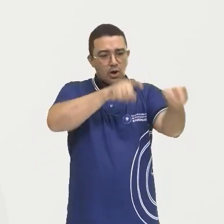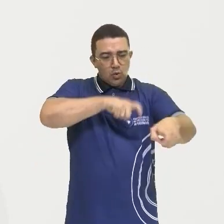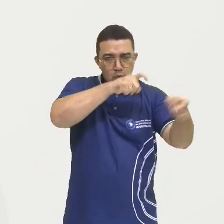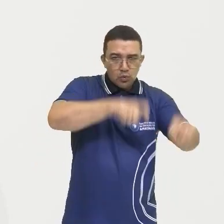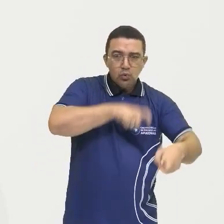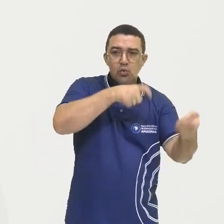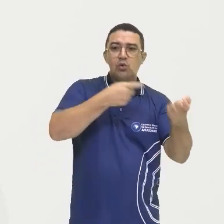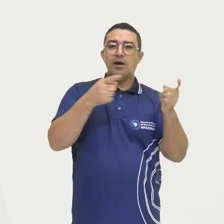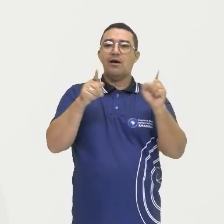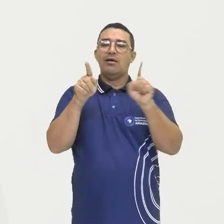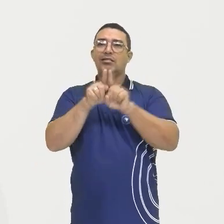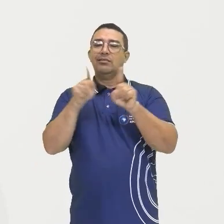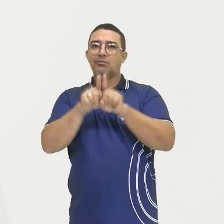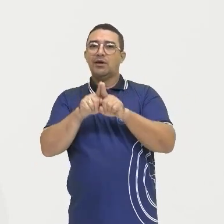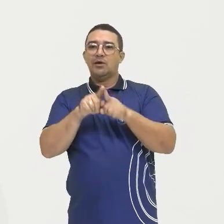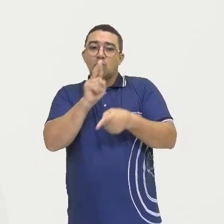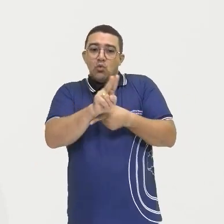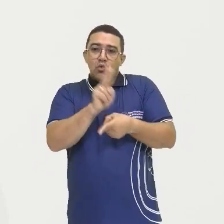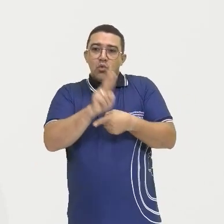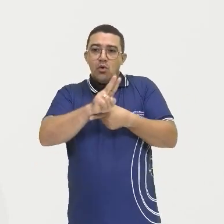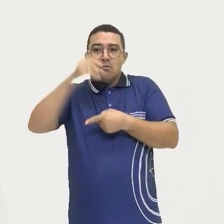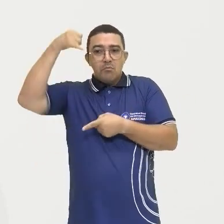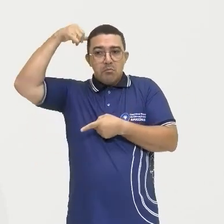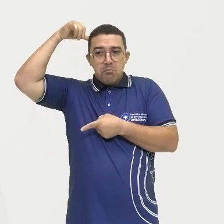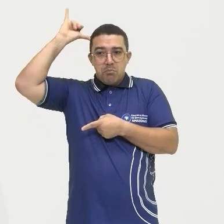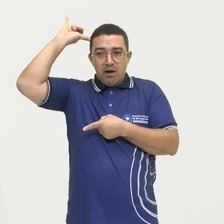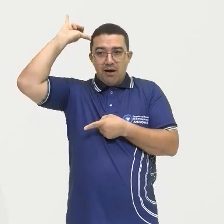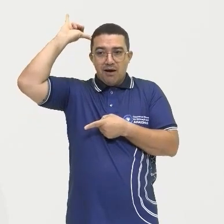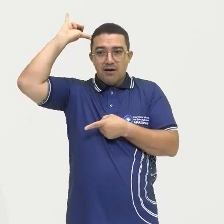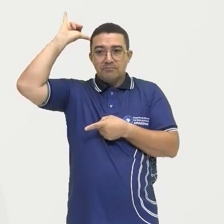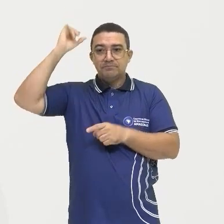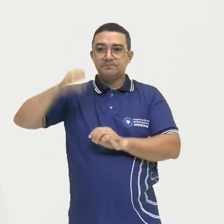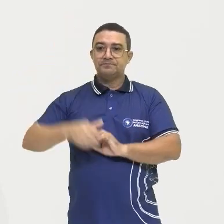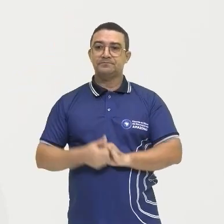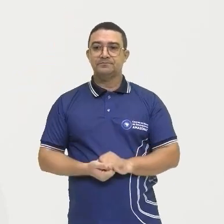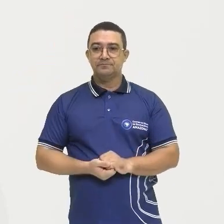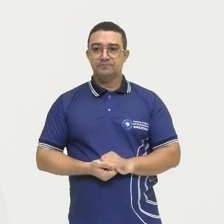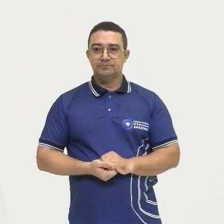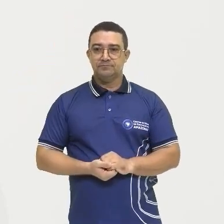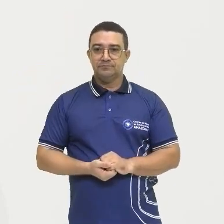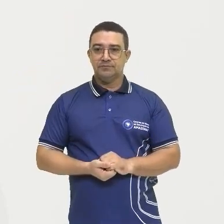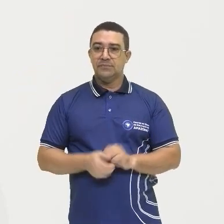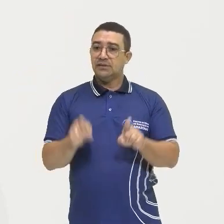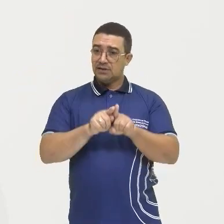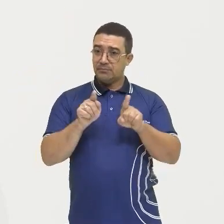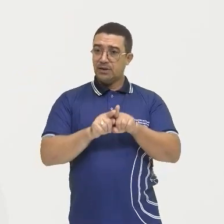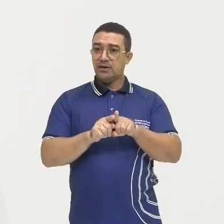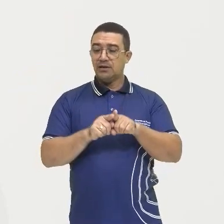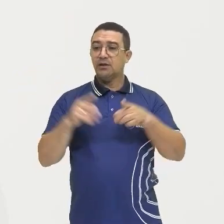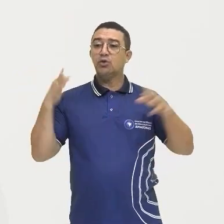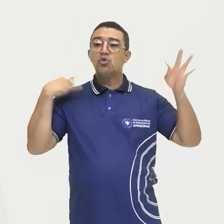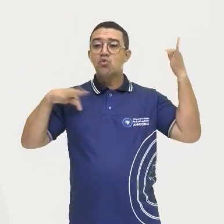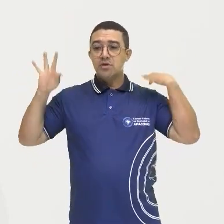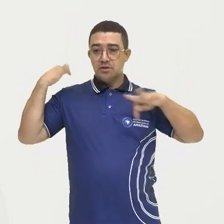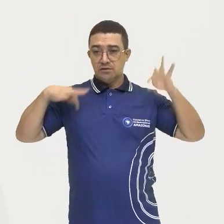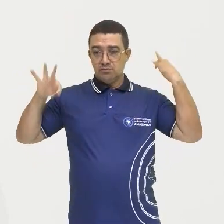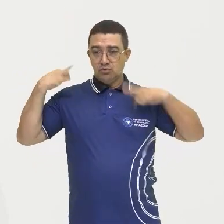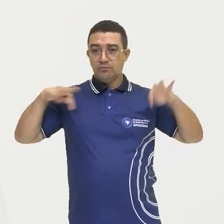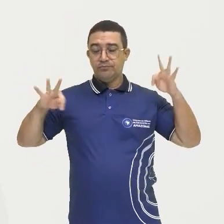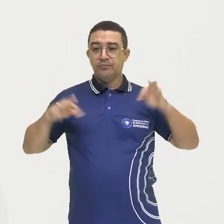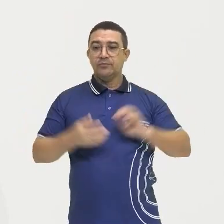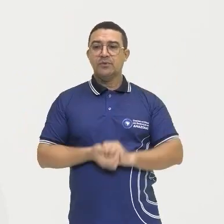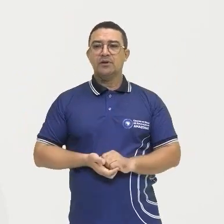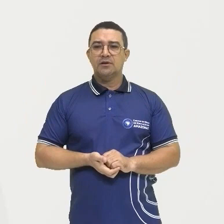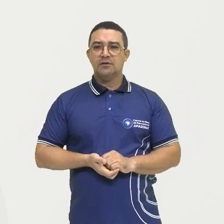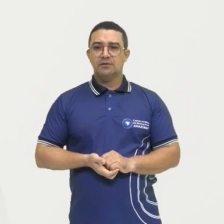no Novo Remanso, no que se refere à atividade de agricultura. A atividade de pecuária também é muito importante e a gente